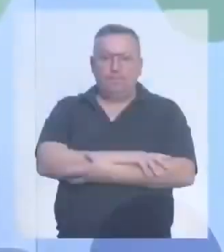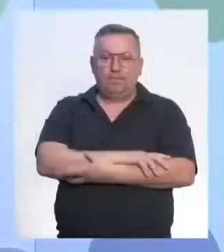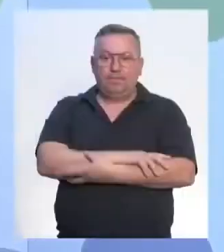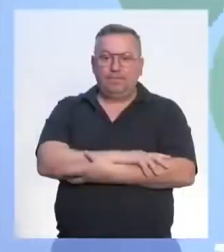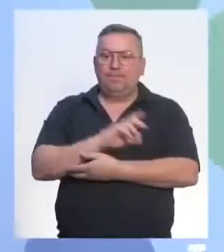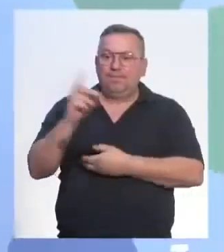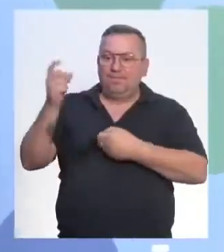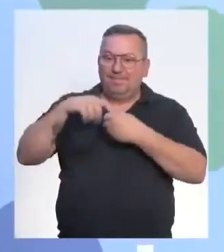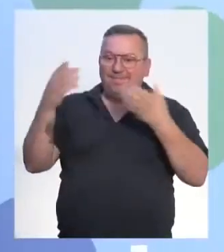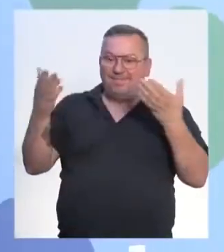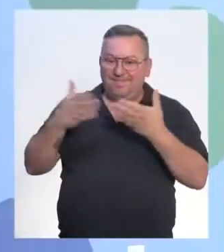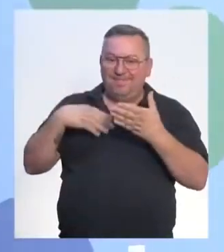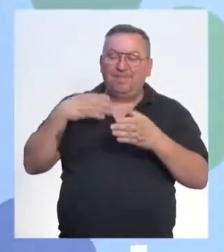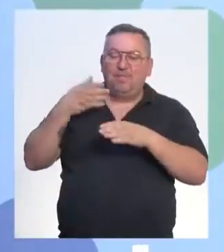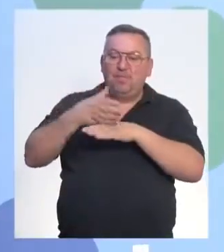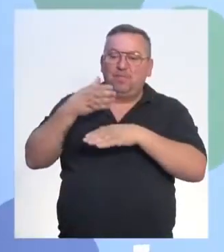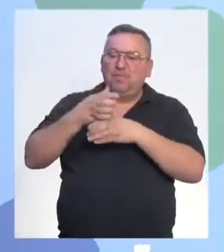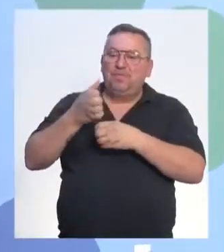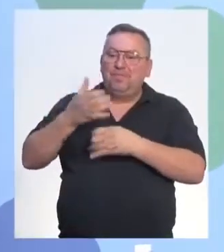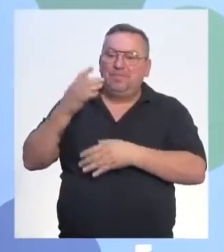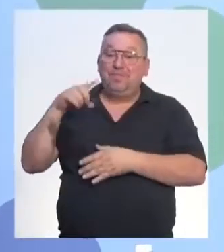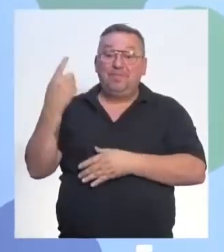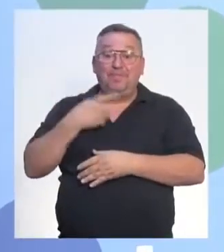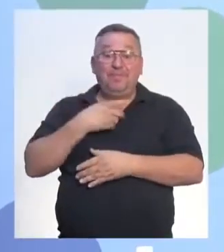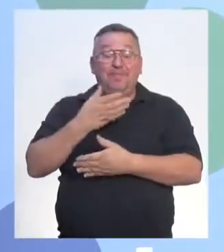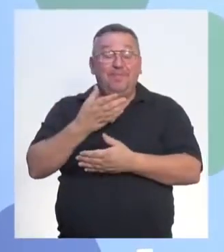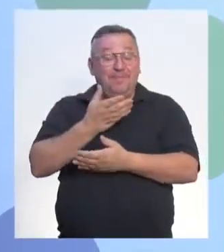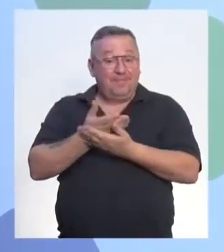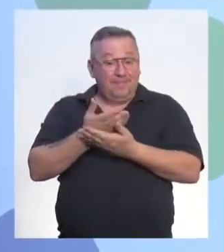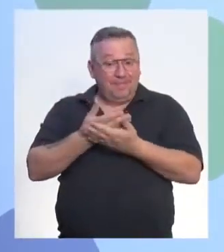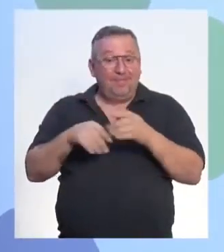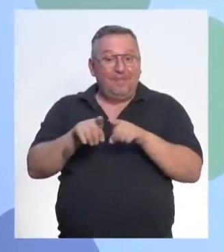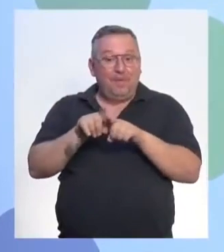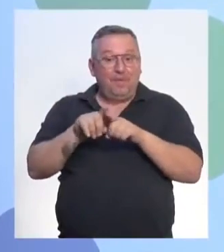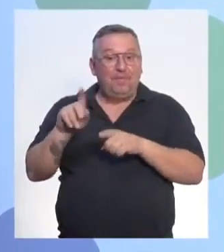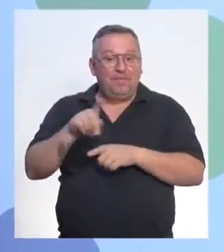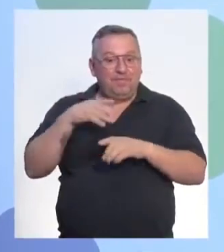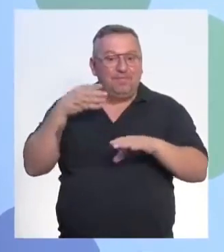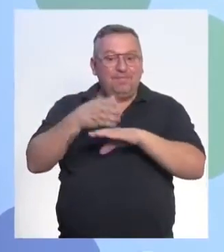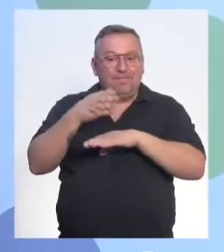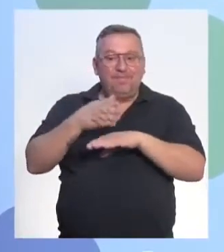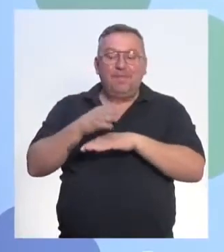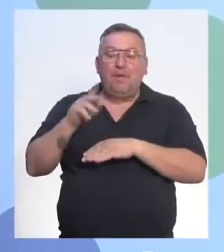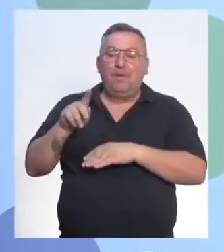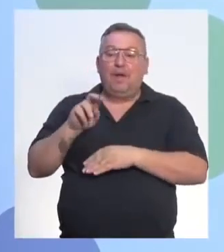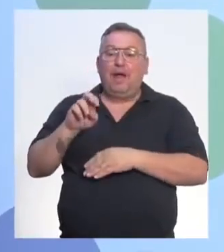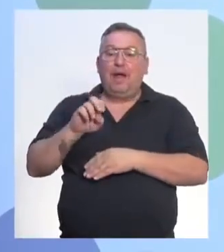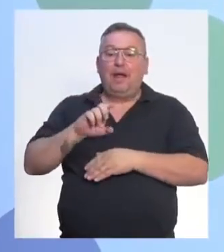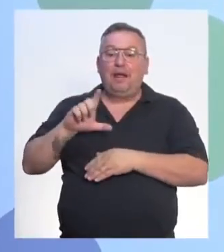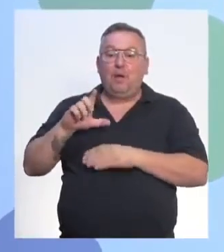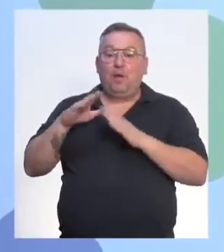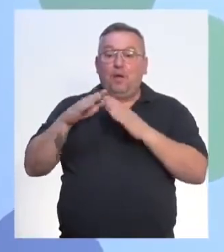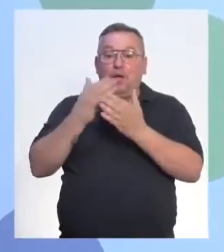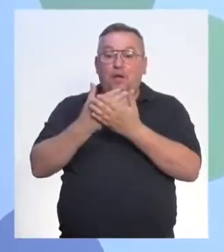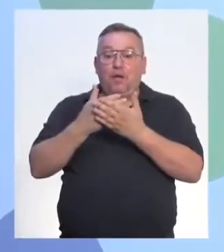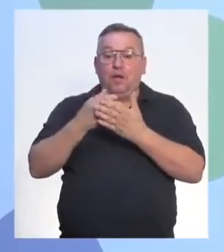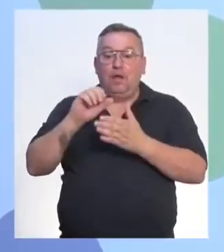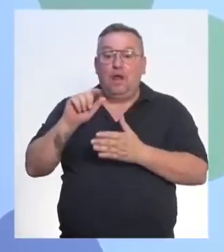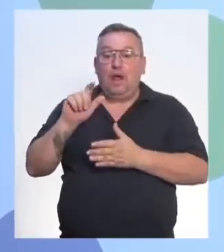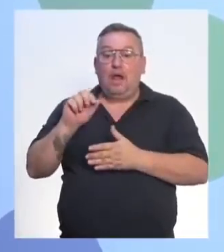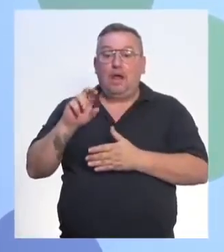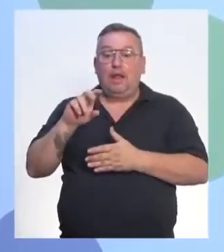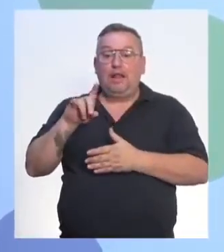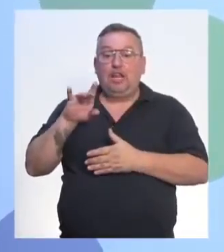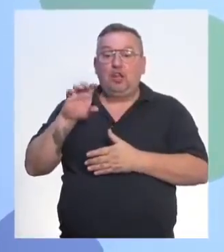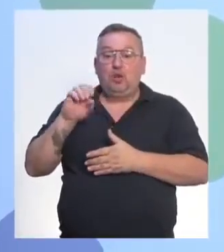Jonas, retornamos com as interações dos nossos alunos, também os professores participando aqui bastante. Professora Raquel, da escola Arlindo Aquino, lá de